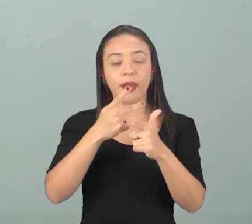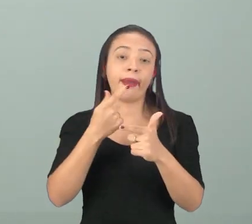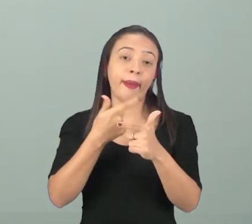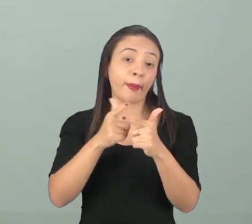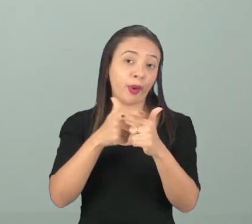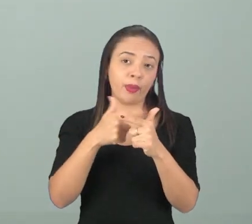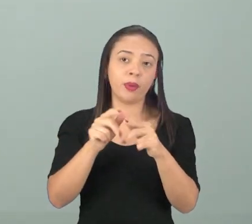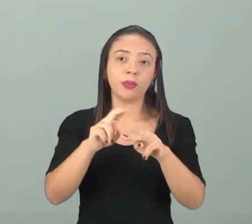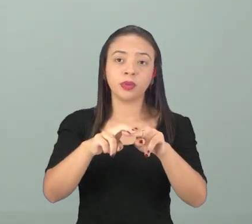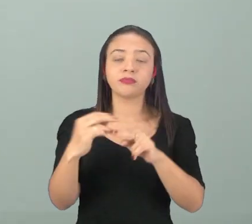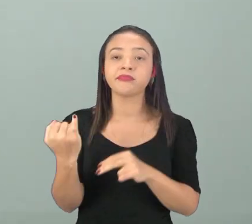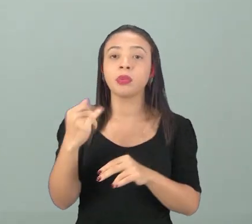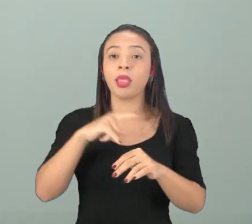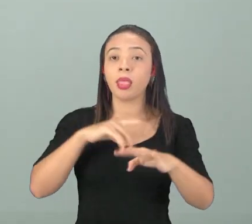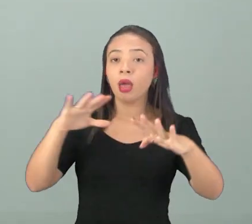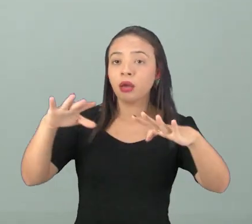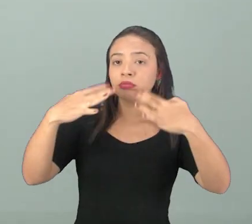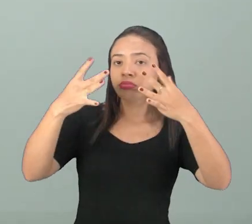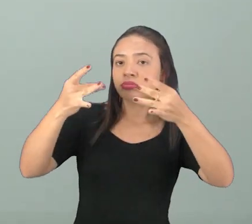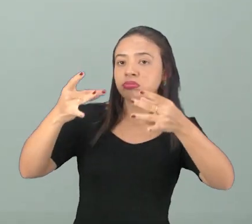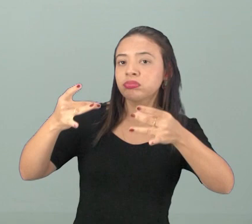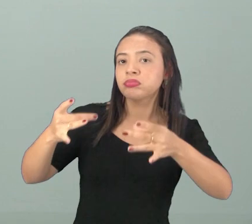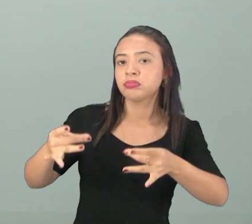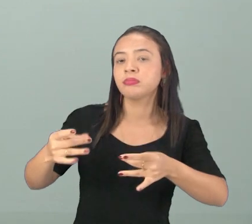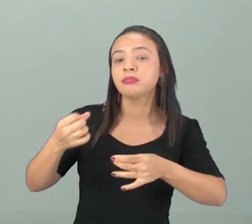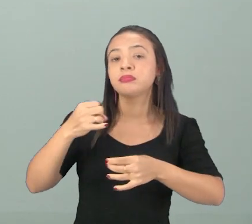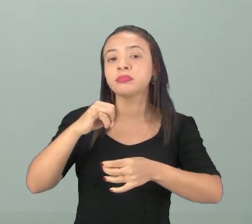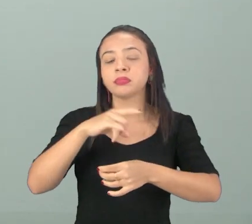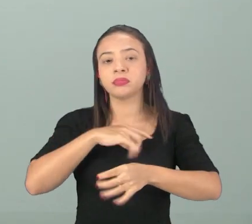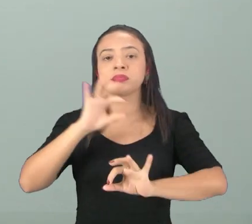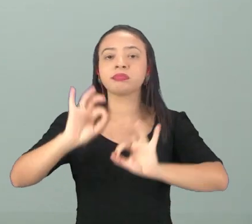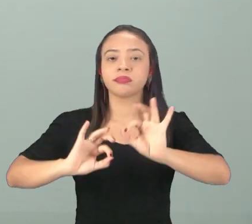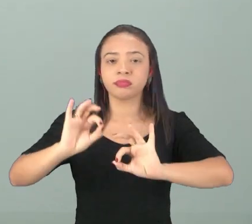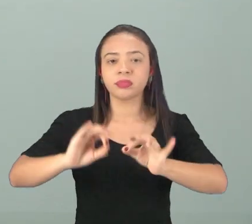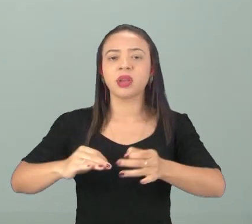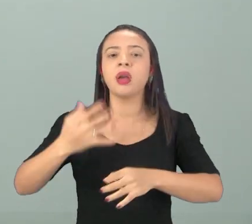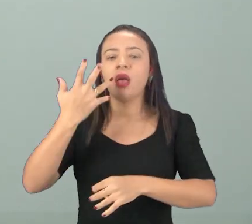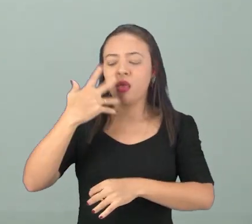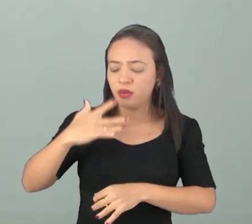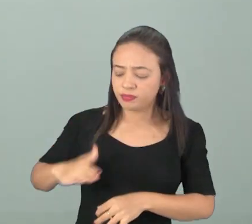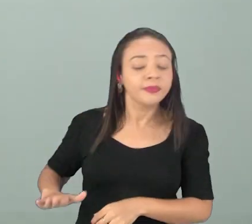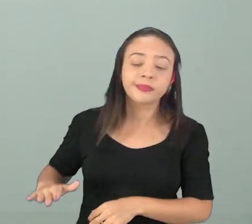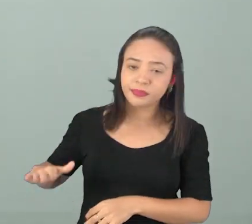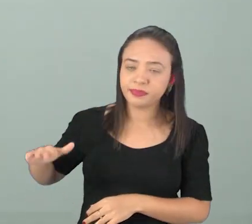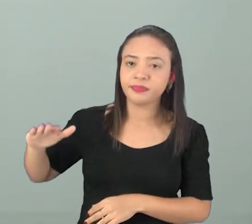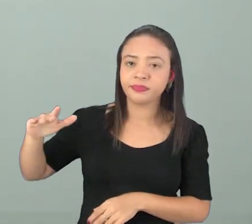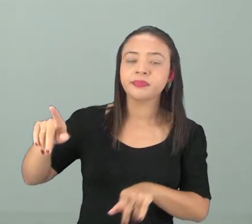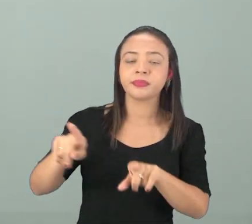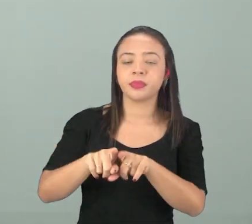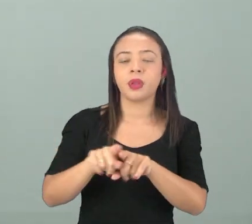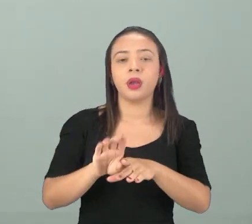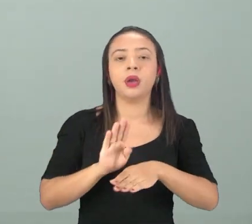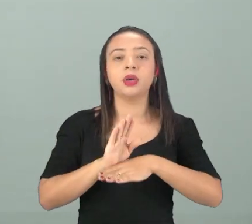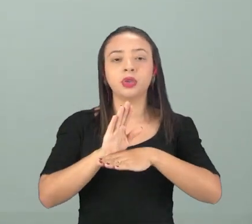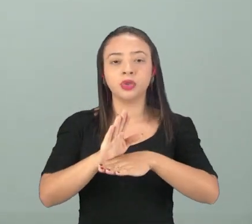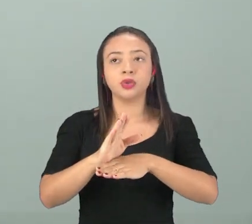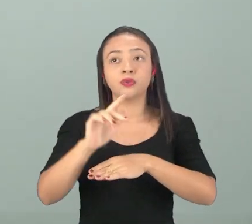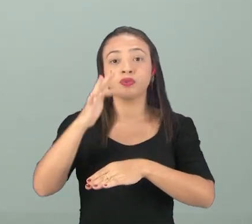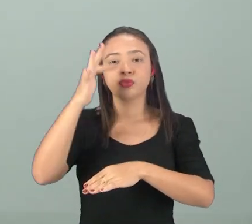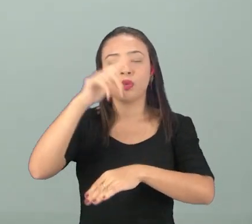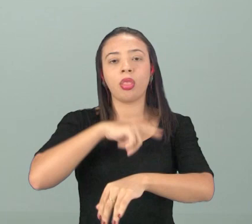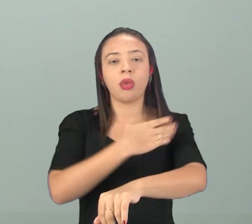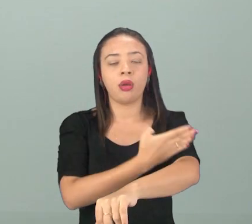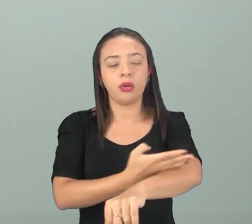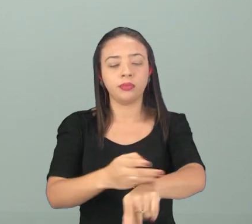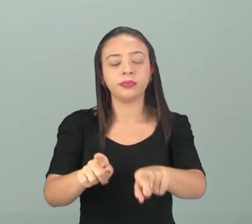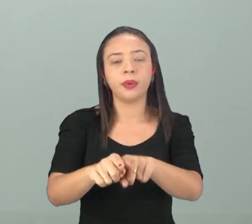ter problemas futuros. E aí é importante, né, se atentar a esses detalhes, porque se tem essa preparação desde cedo, né,